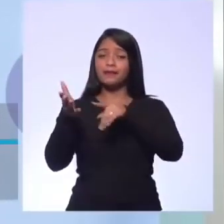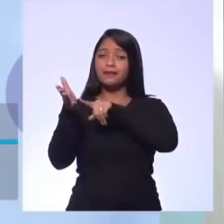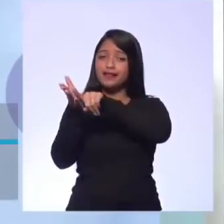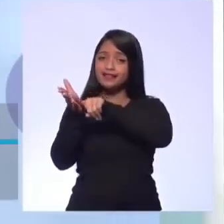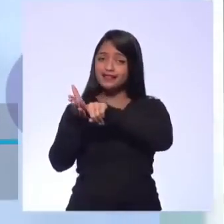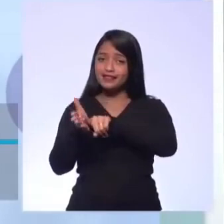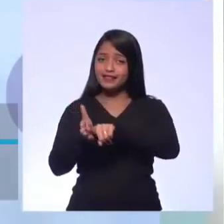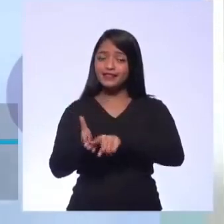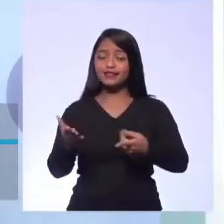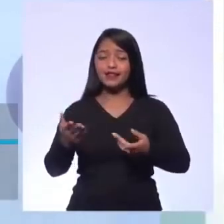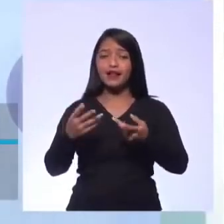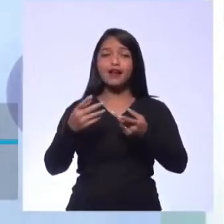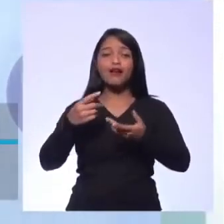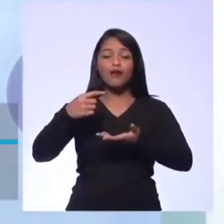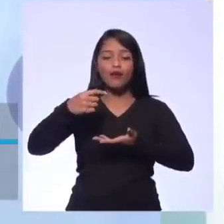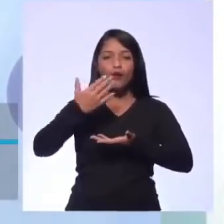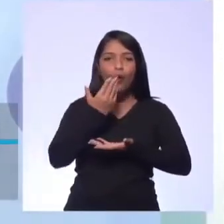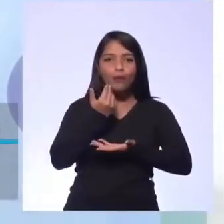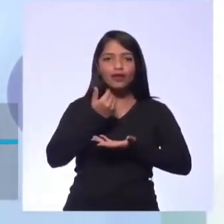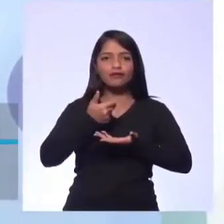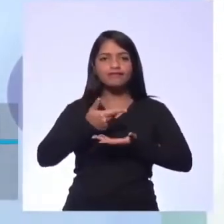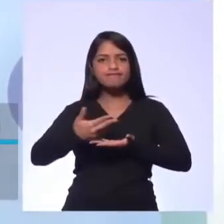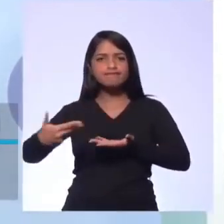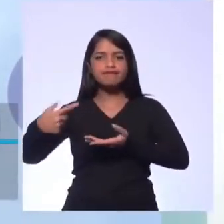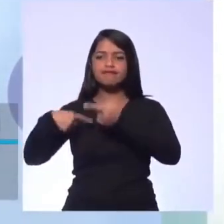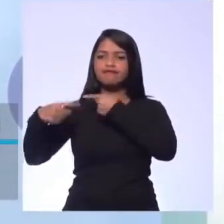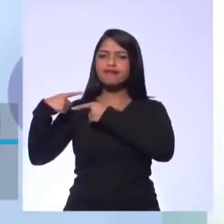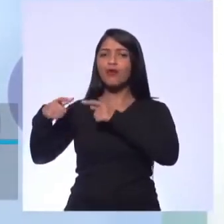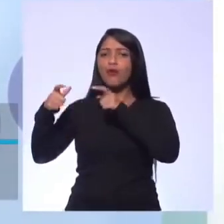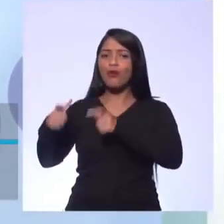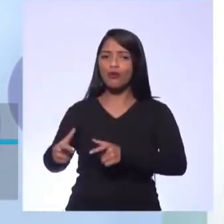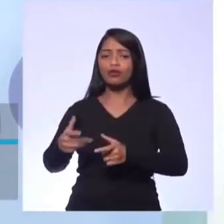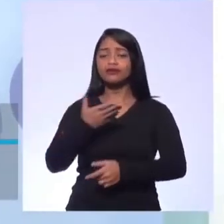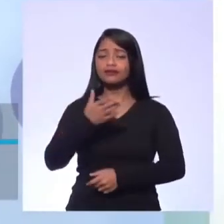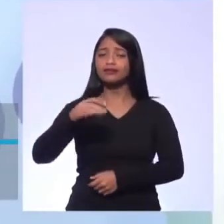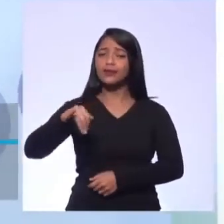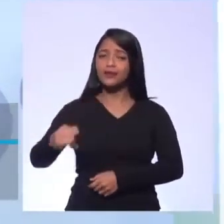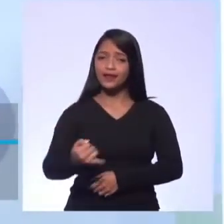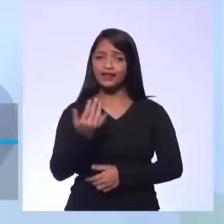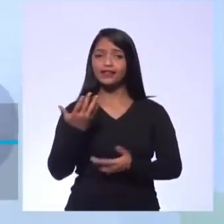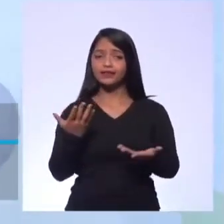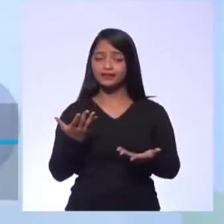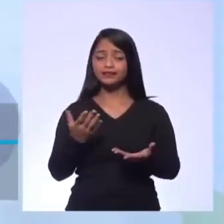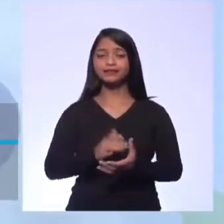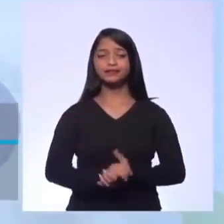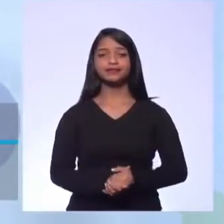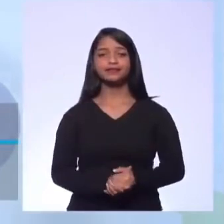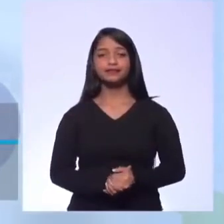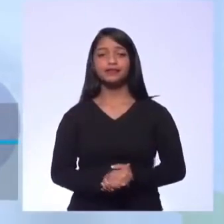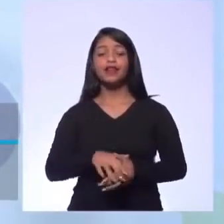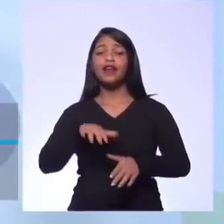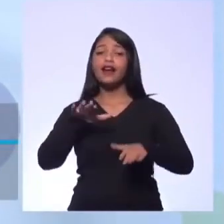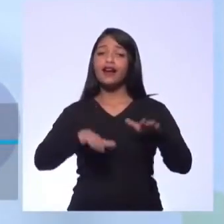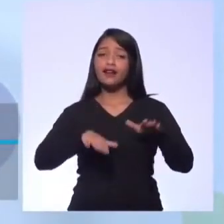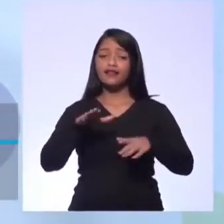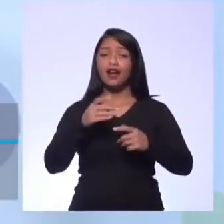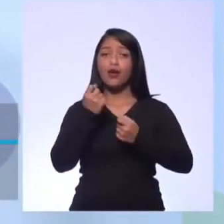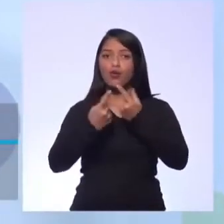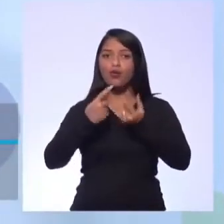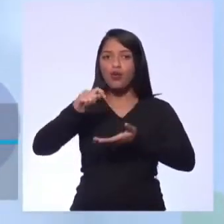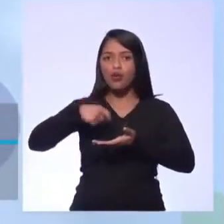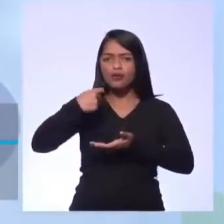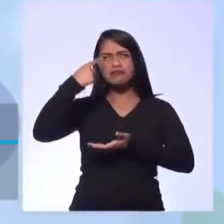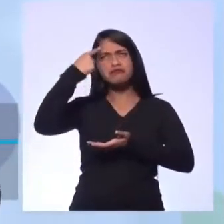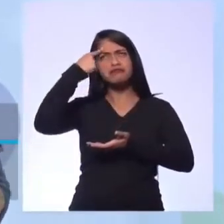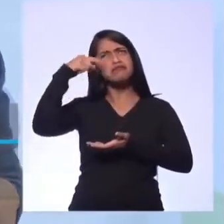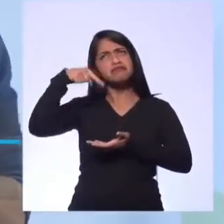a origem dos pratos, então, olha só, aproveitem esse debate aí de alguns pratos, que às vezes tem alguns pratos que a gente acha que são brasileiros